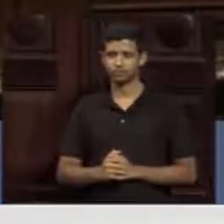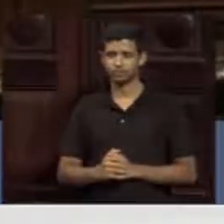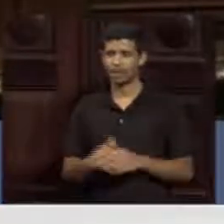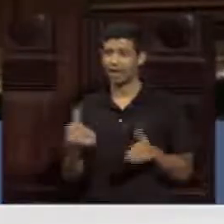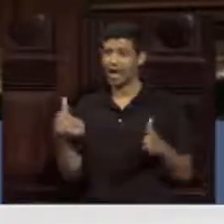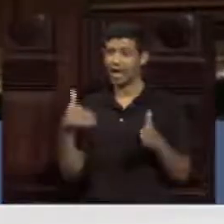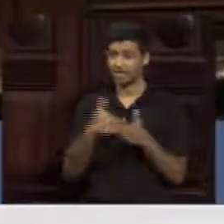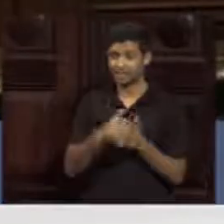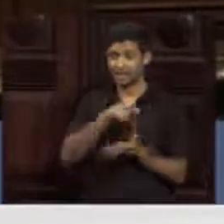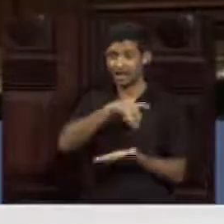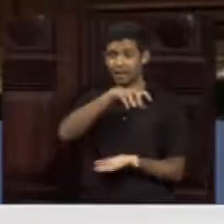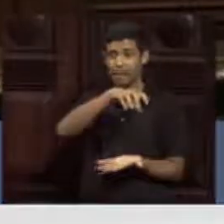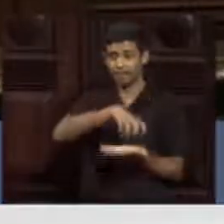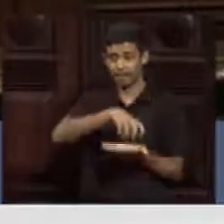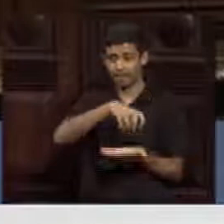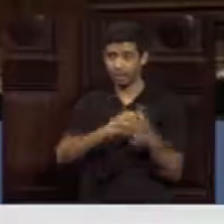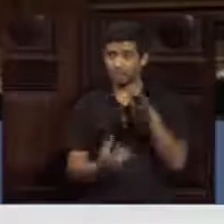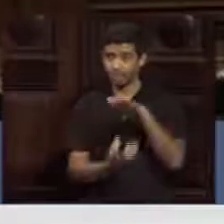General Osório,